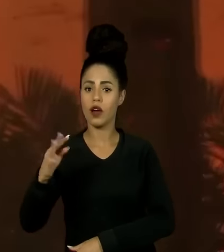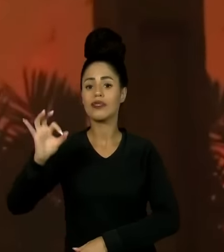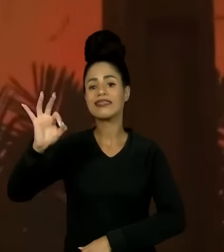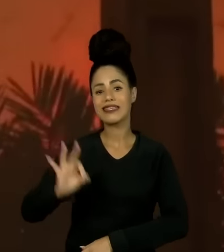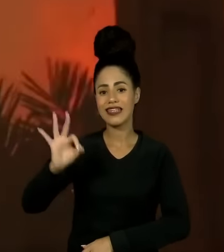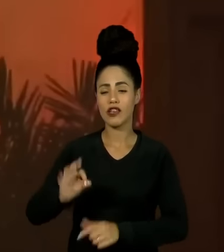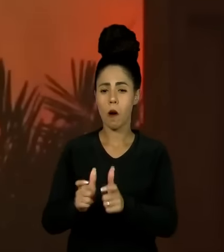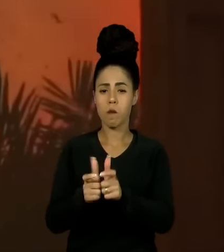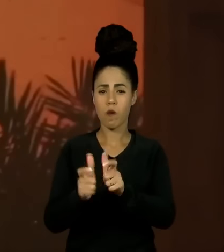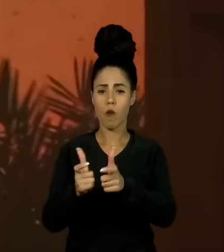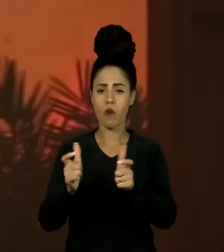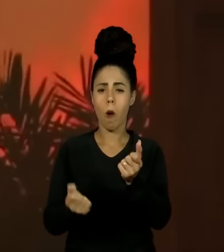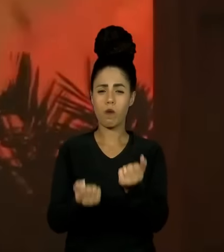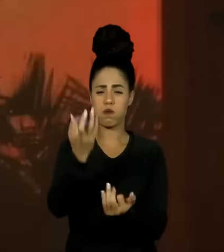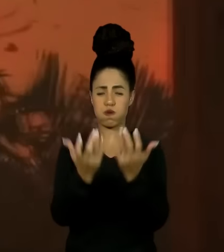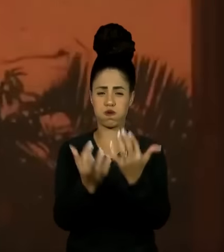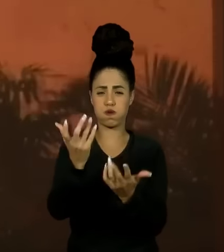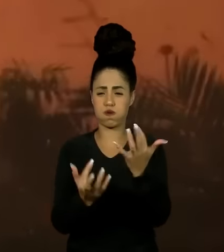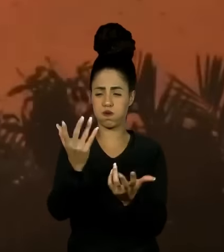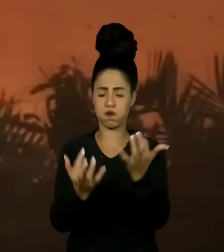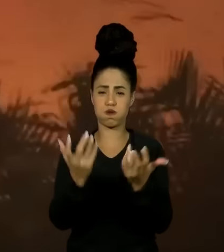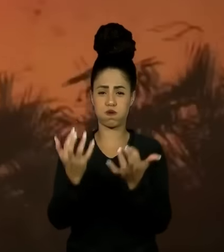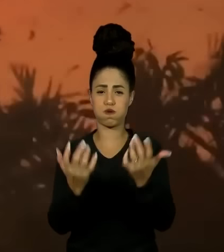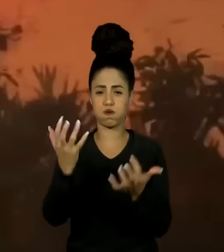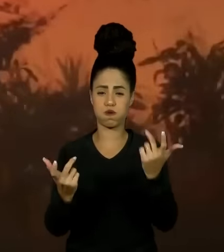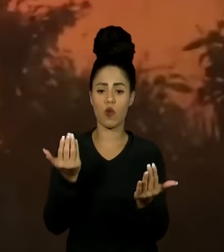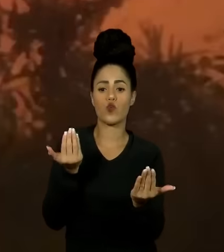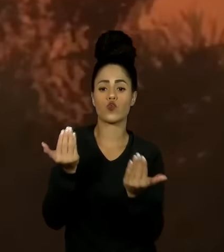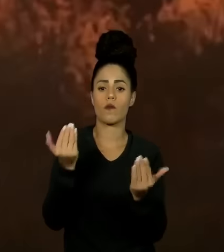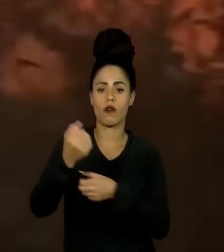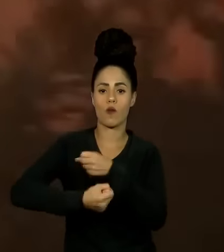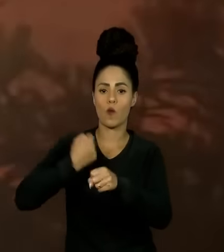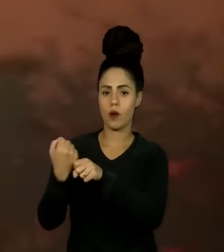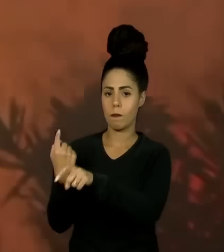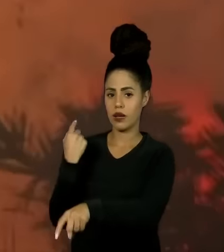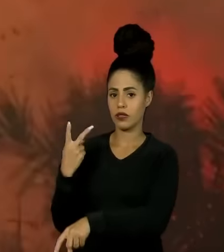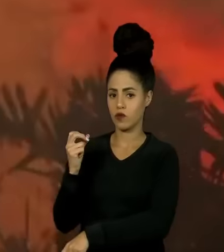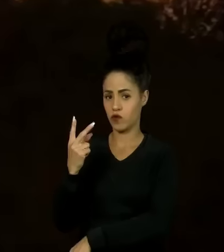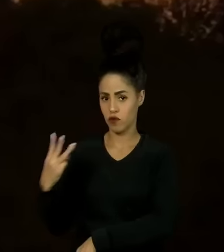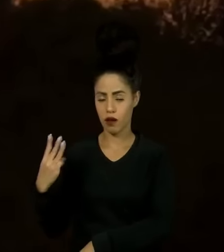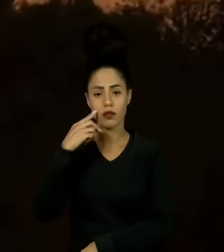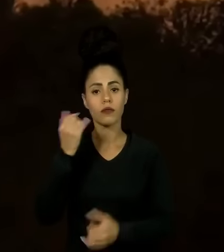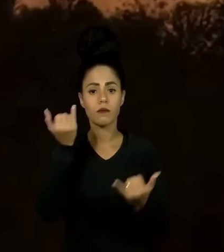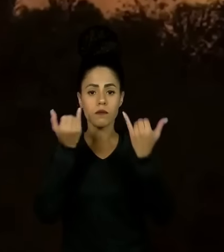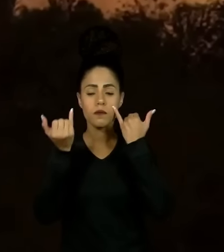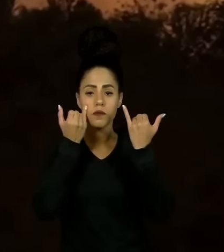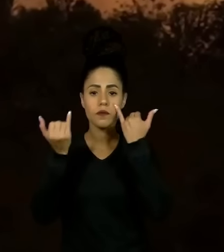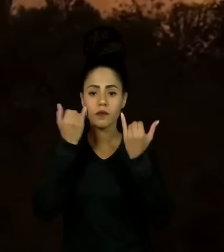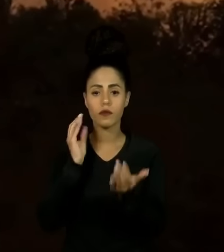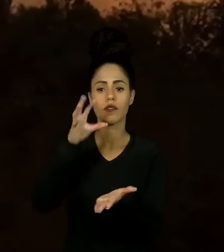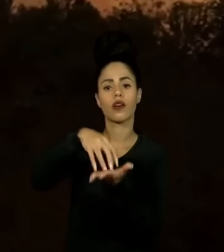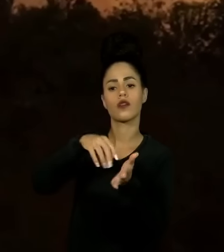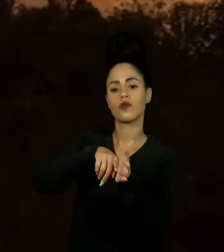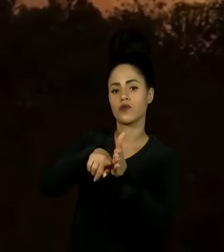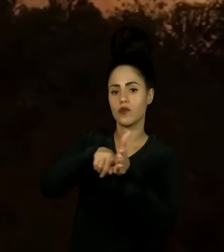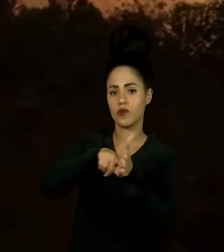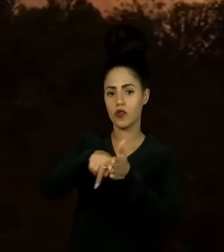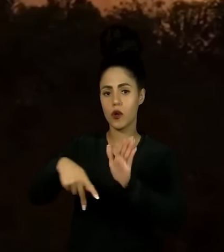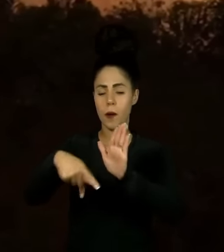974% de aumento nos focos de incêndios, em comparação com o ano anterior. Os dados são do INPE, Instituto Nacional